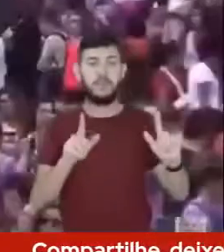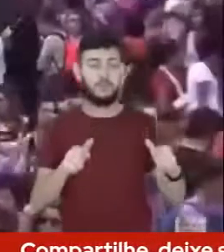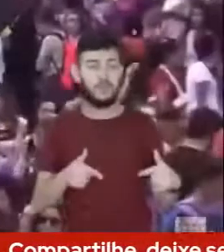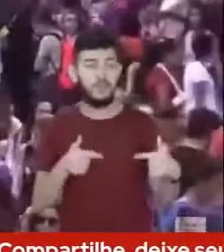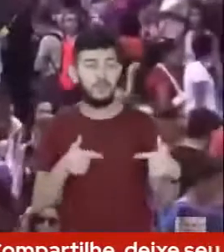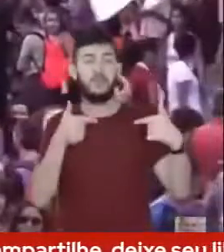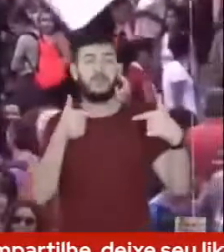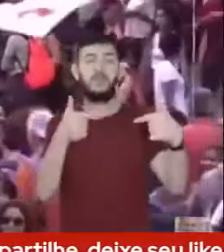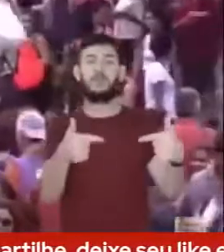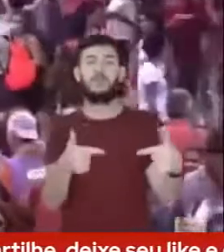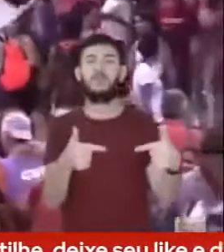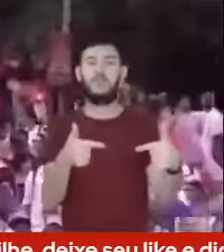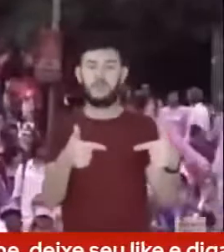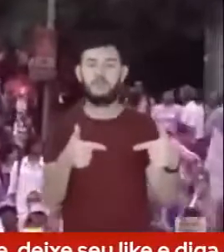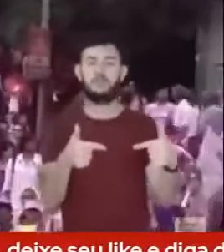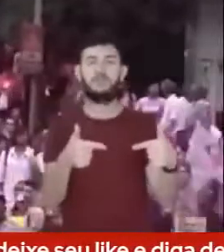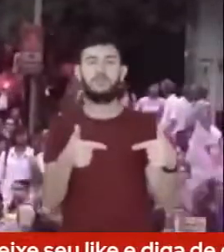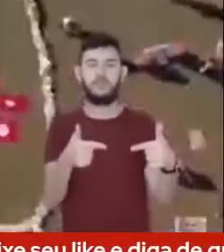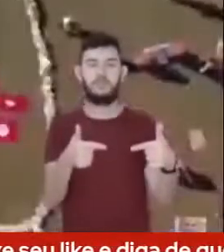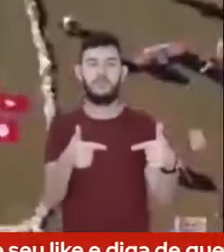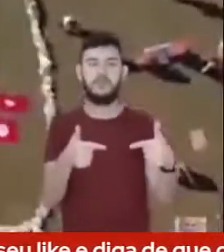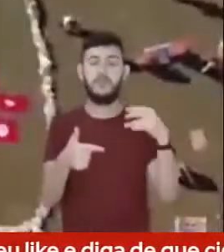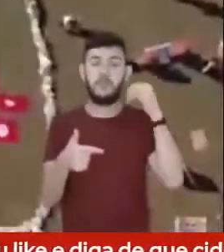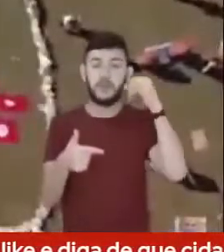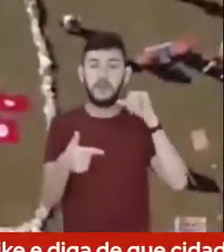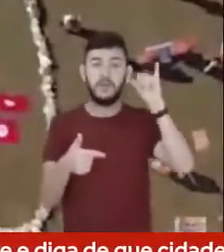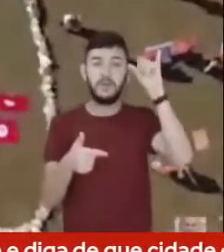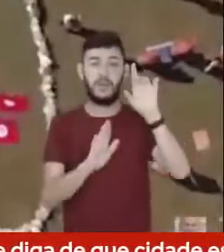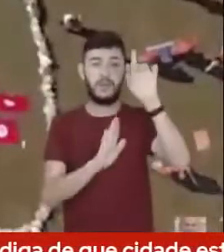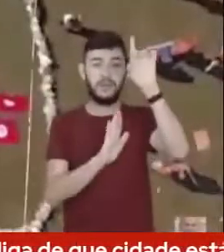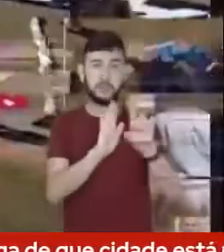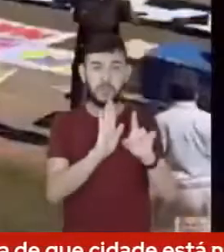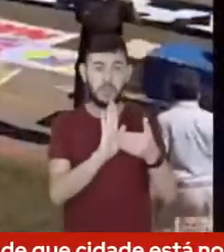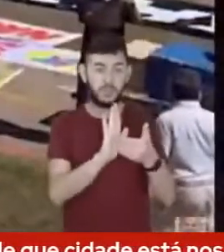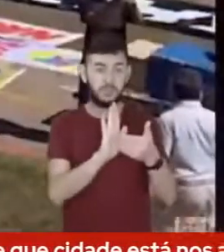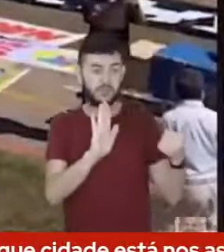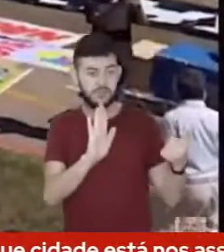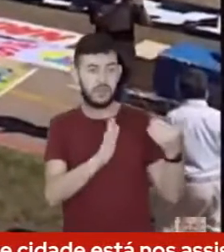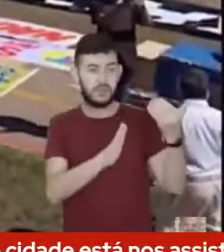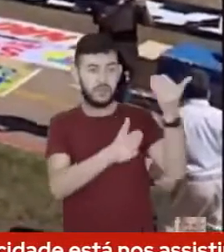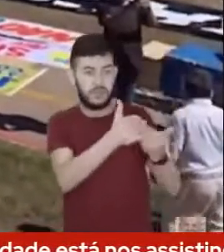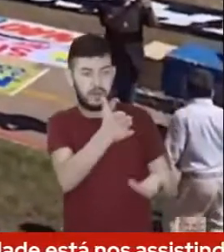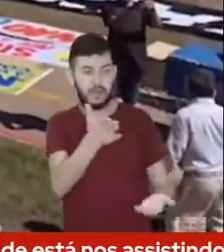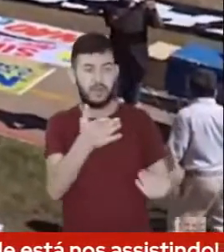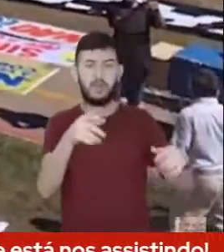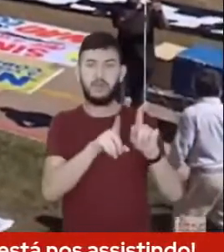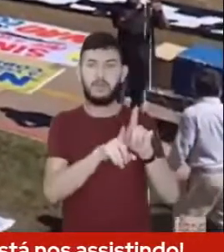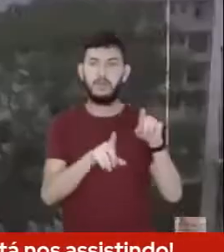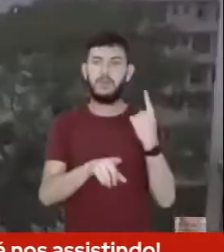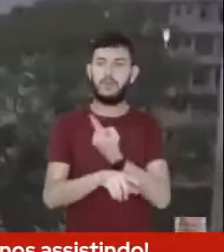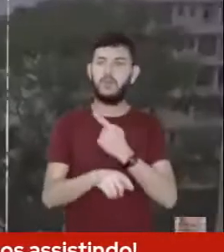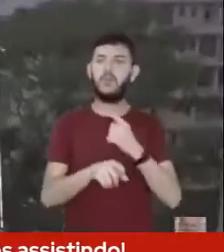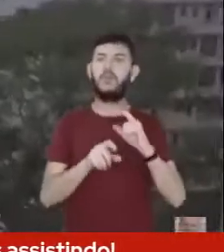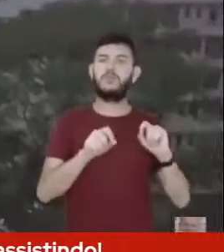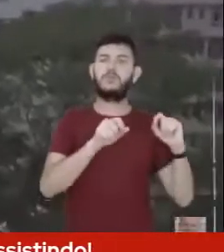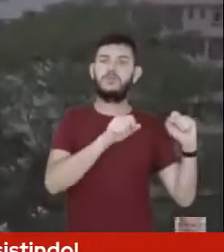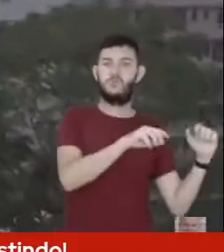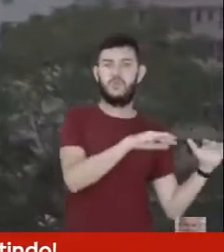retrocessos e perdas. Mobilizamos, pressionamos, fomos ao Congresso Nacional, ao Judiciário, às